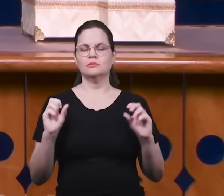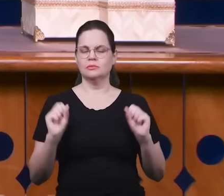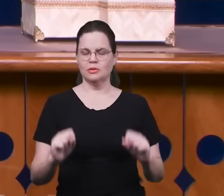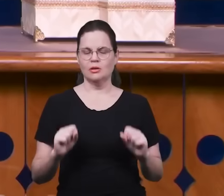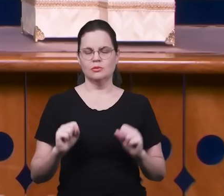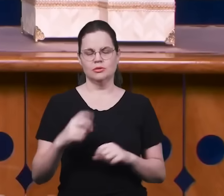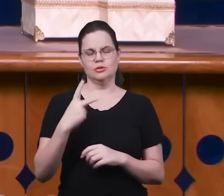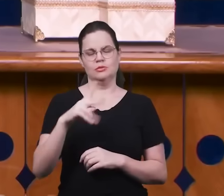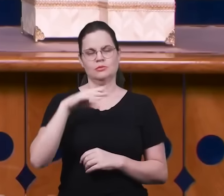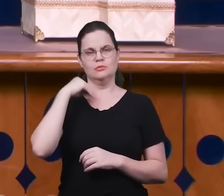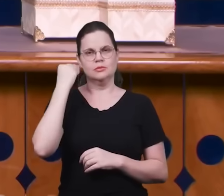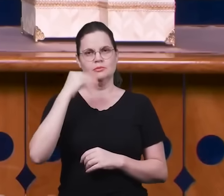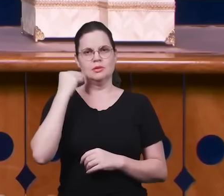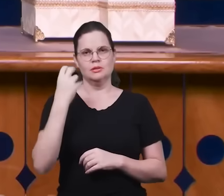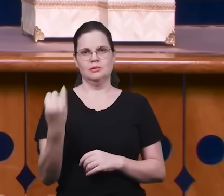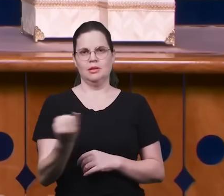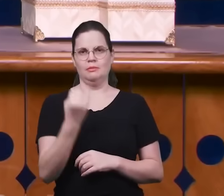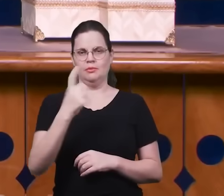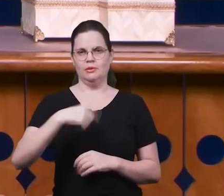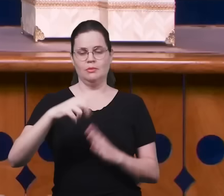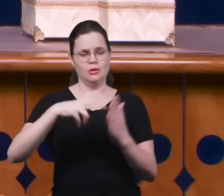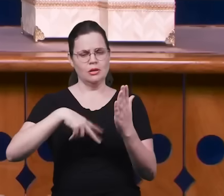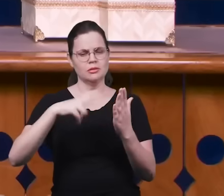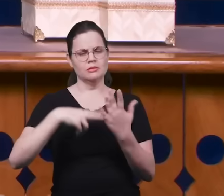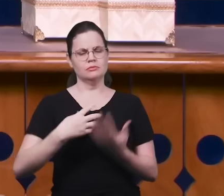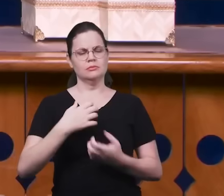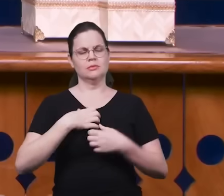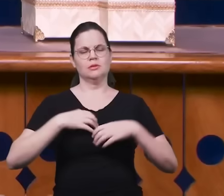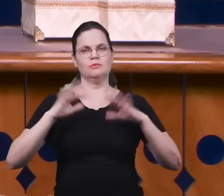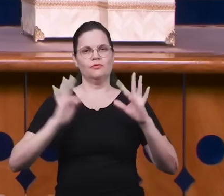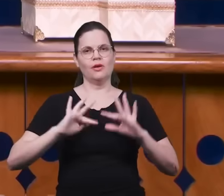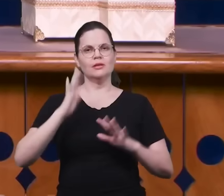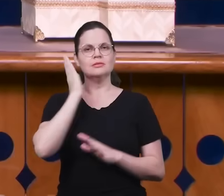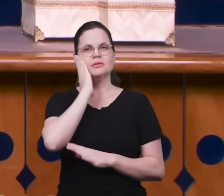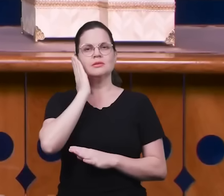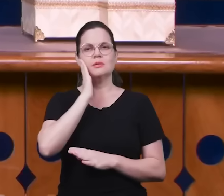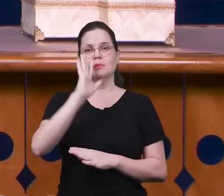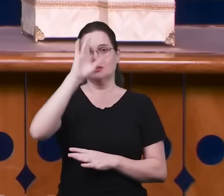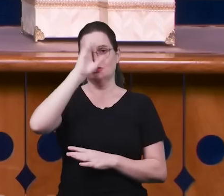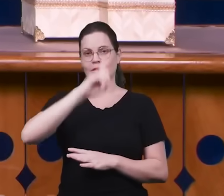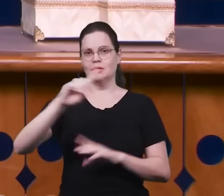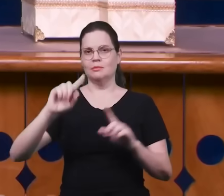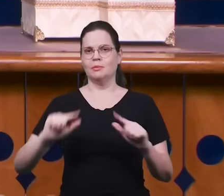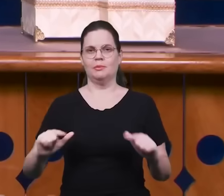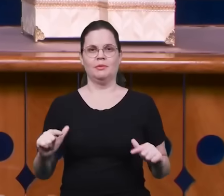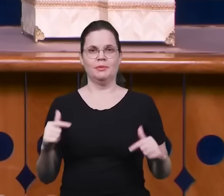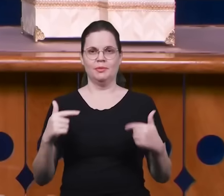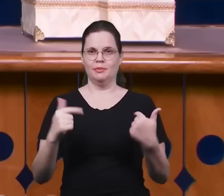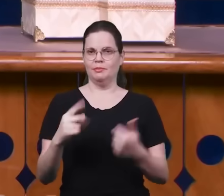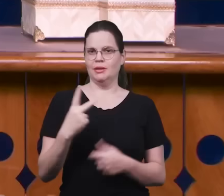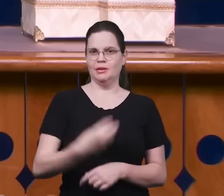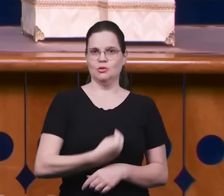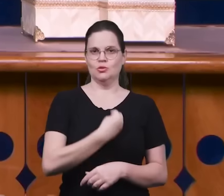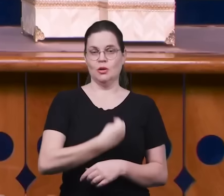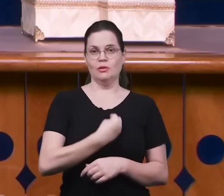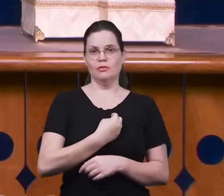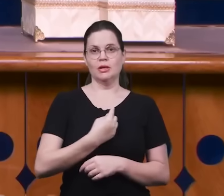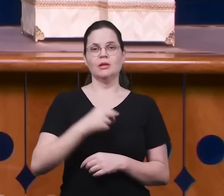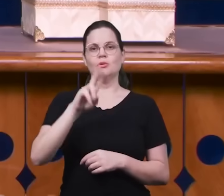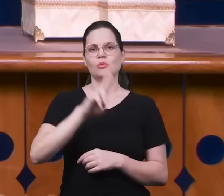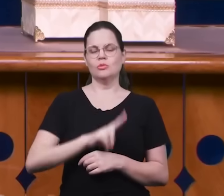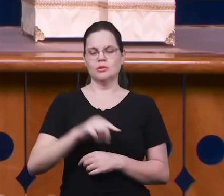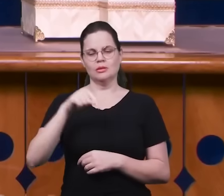a sua experiência. É muito importante para nós sabermos o que Deus está fazendo através dessa